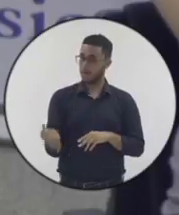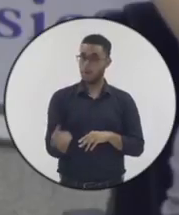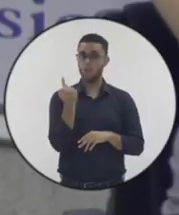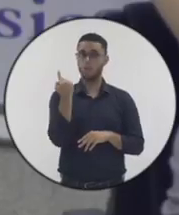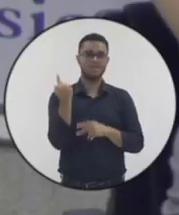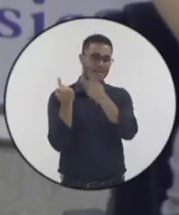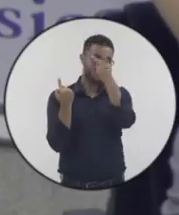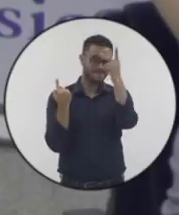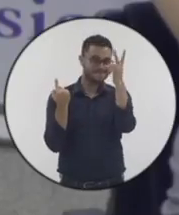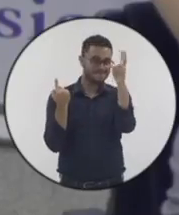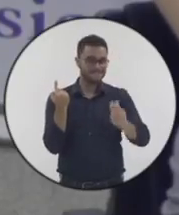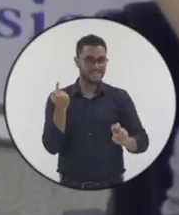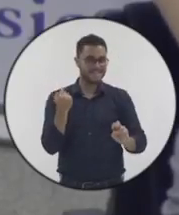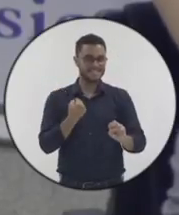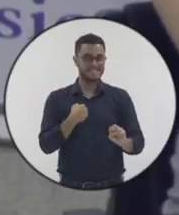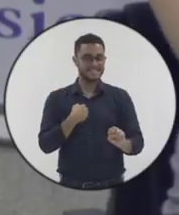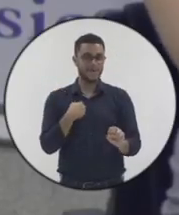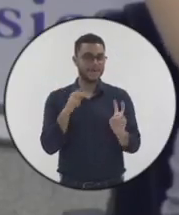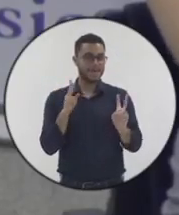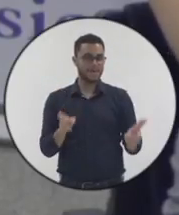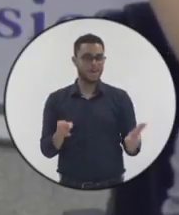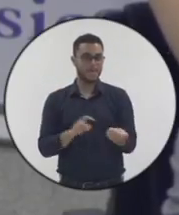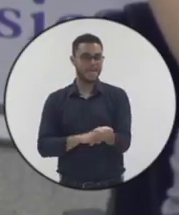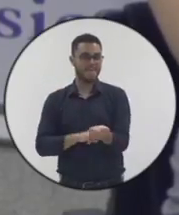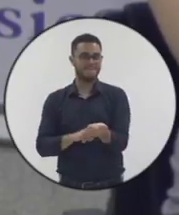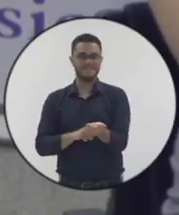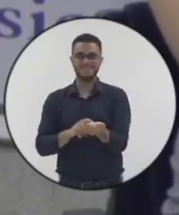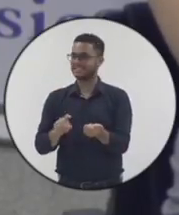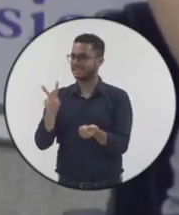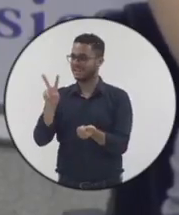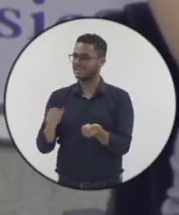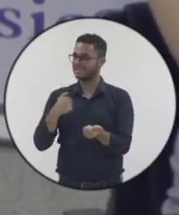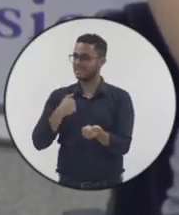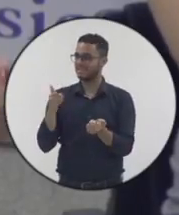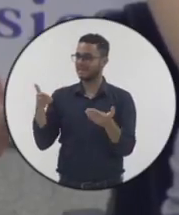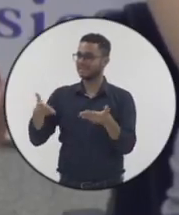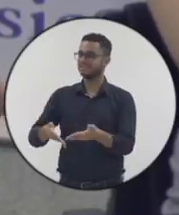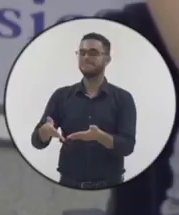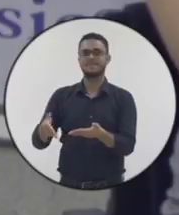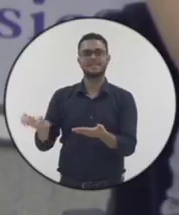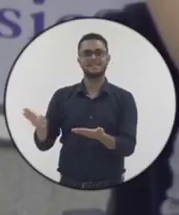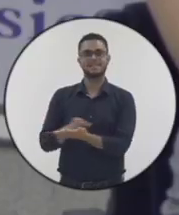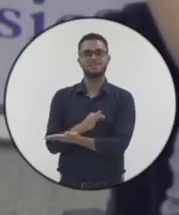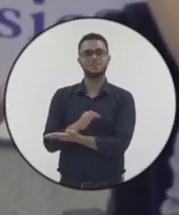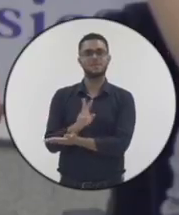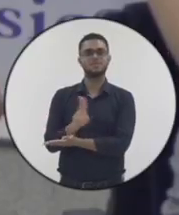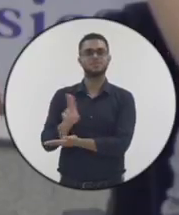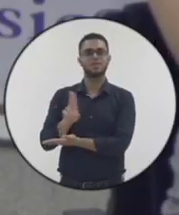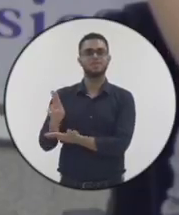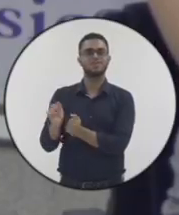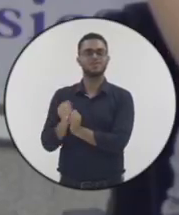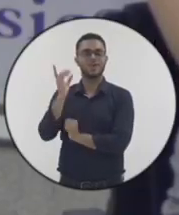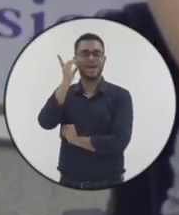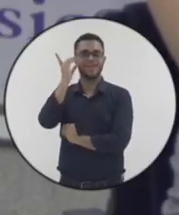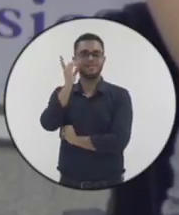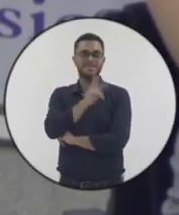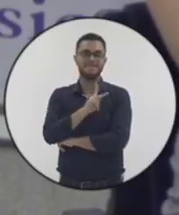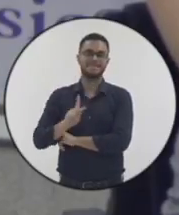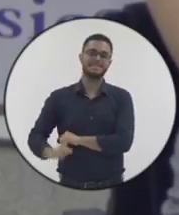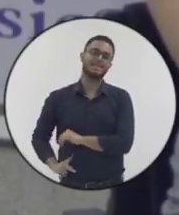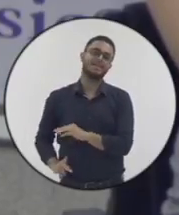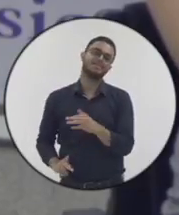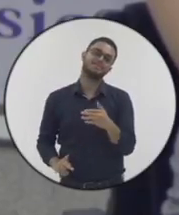tão nervosa foi da vez que eu participei da assinatura do decreto de nome social com a presidenta Dilma, né?